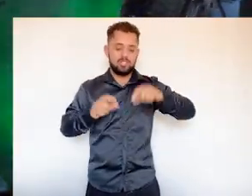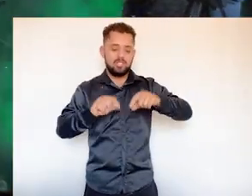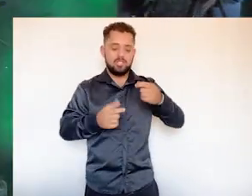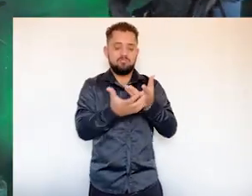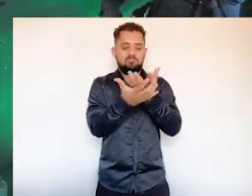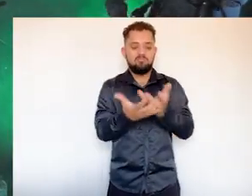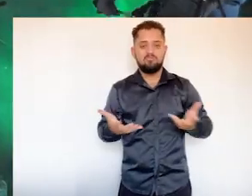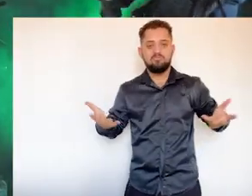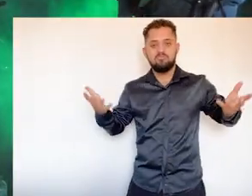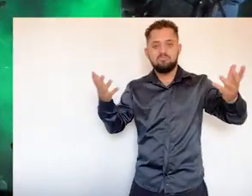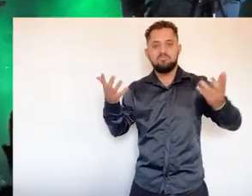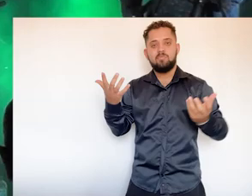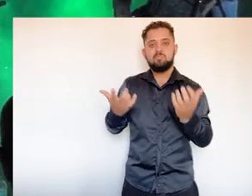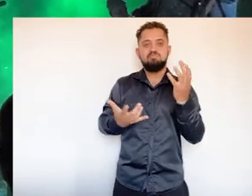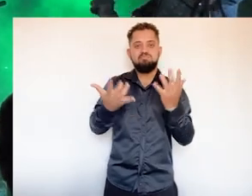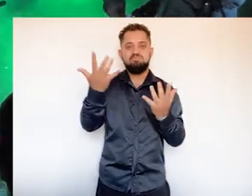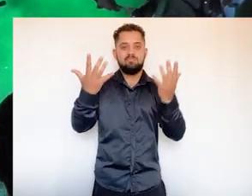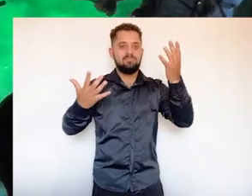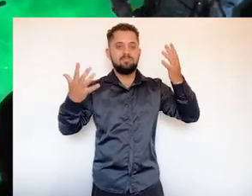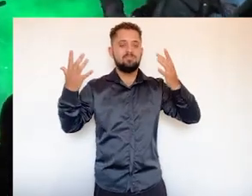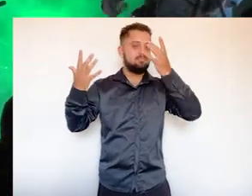tomar todo lugar.